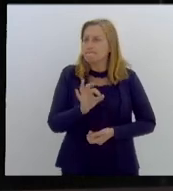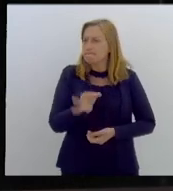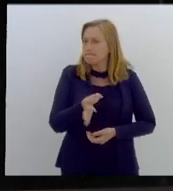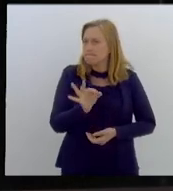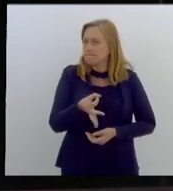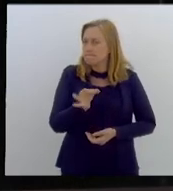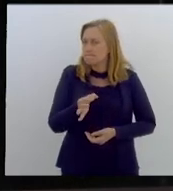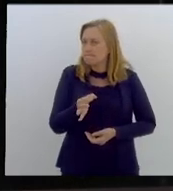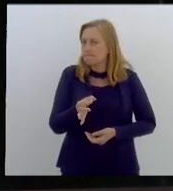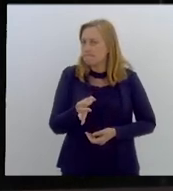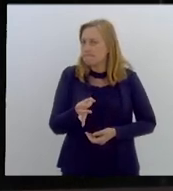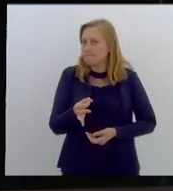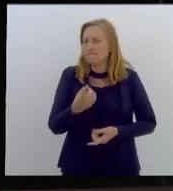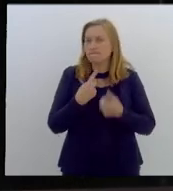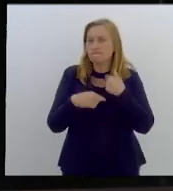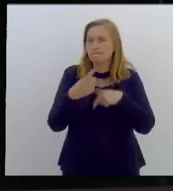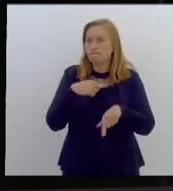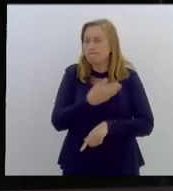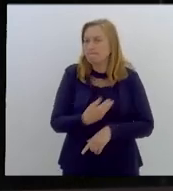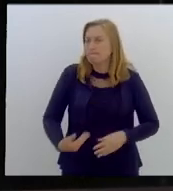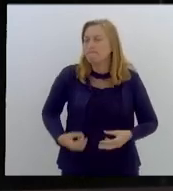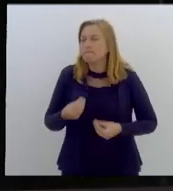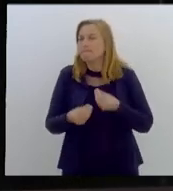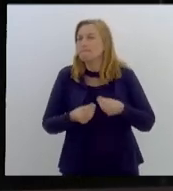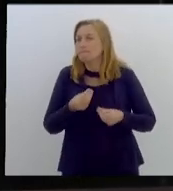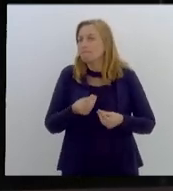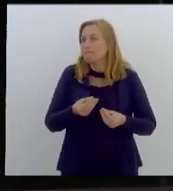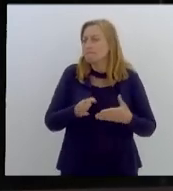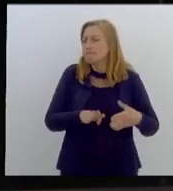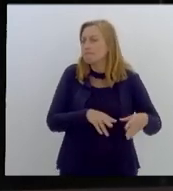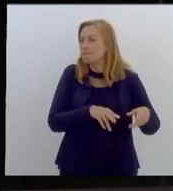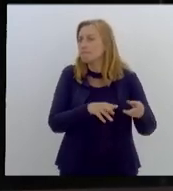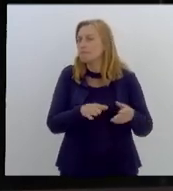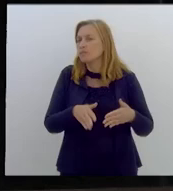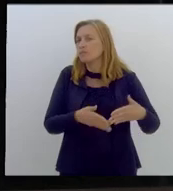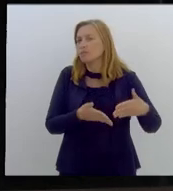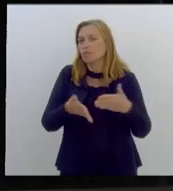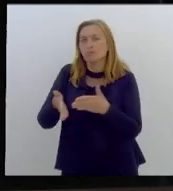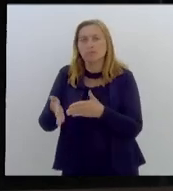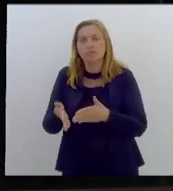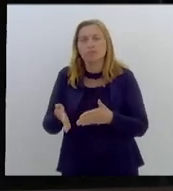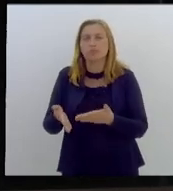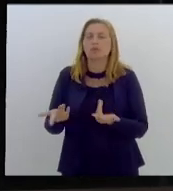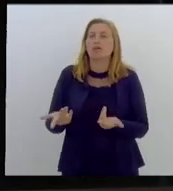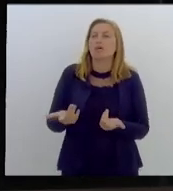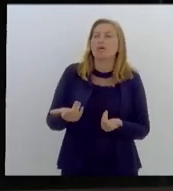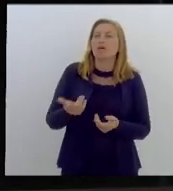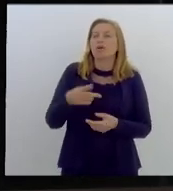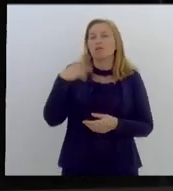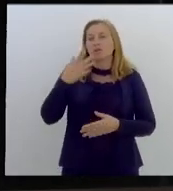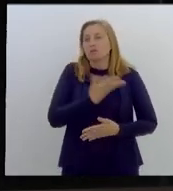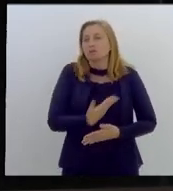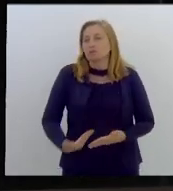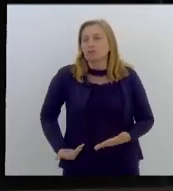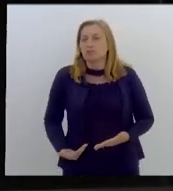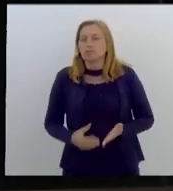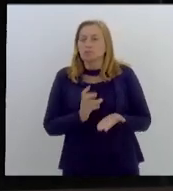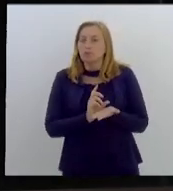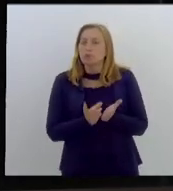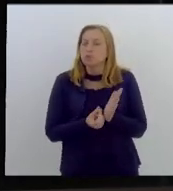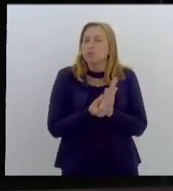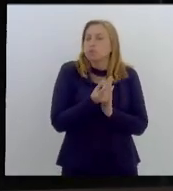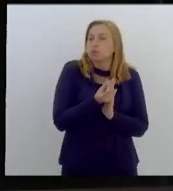as intenções do governo de como que deve conduzir as políticas públicas. Os